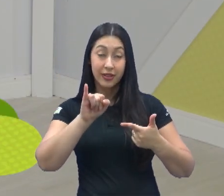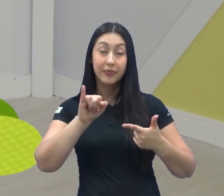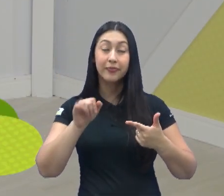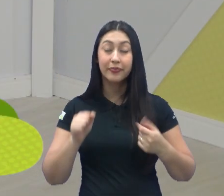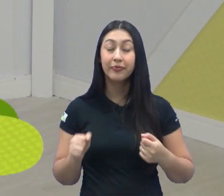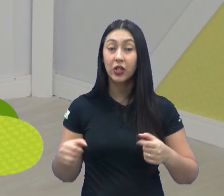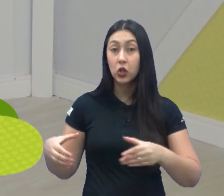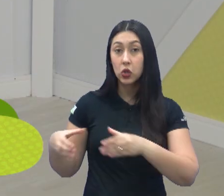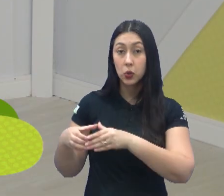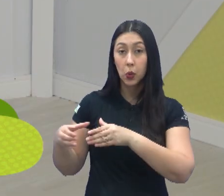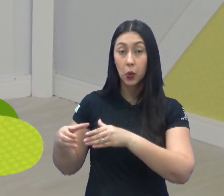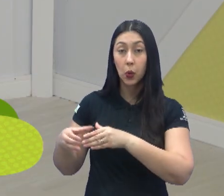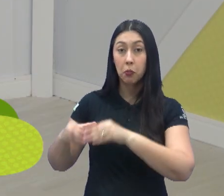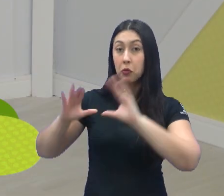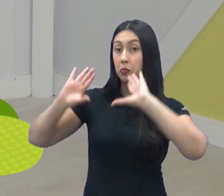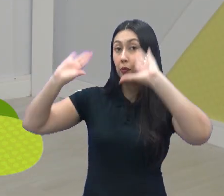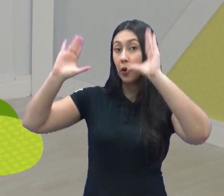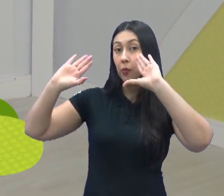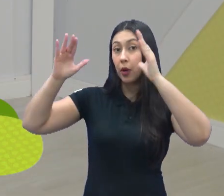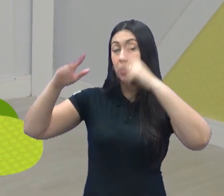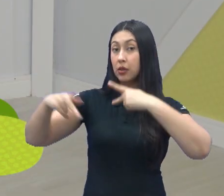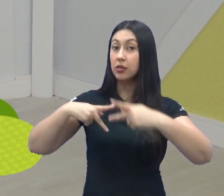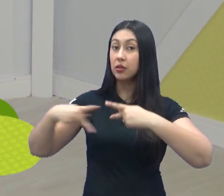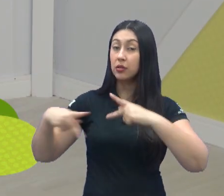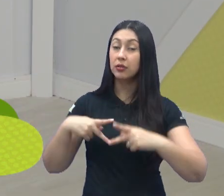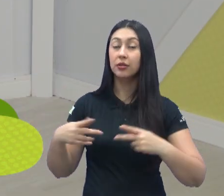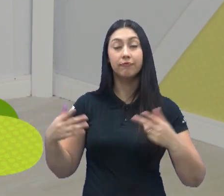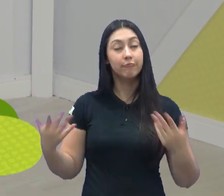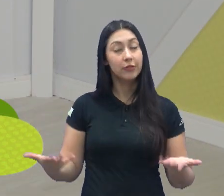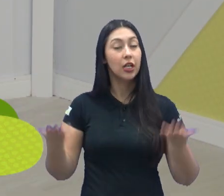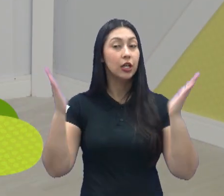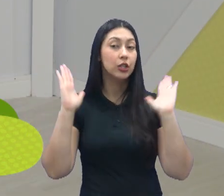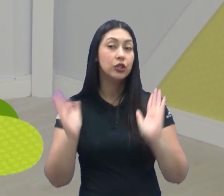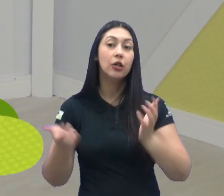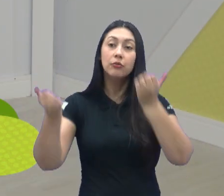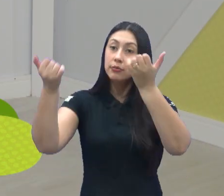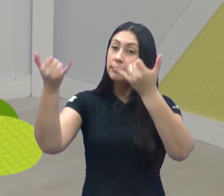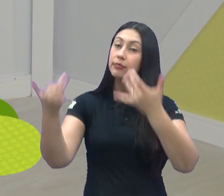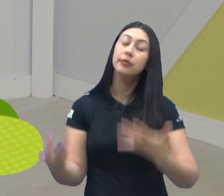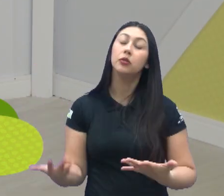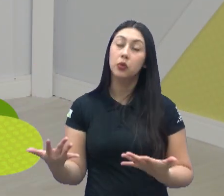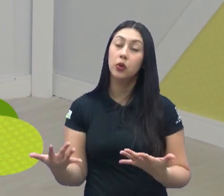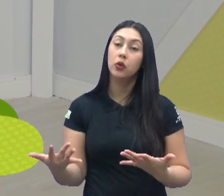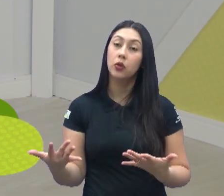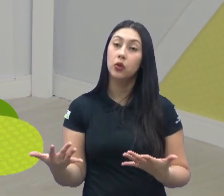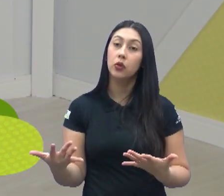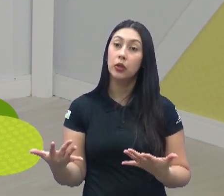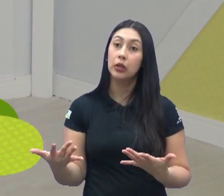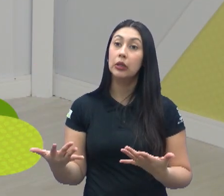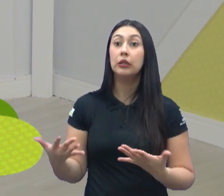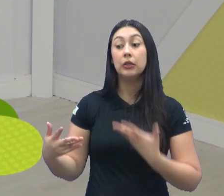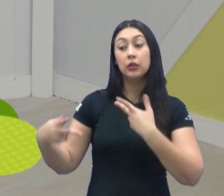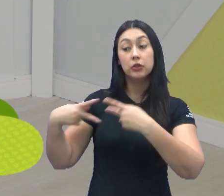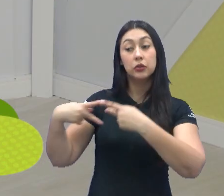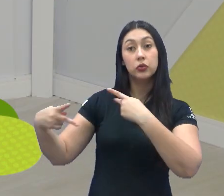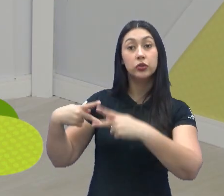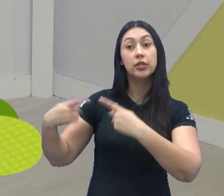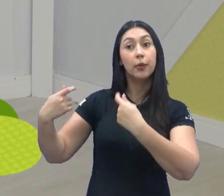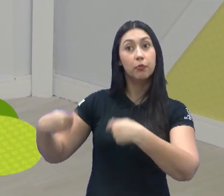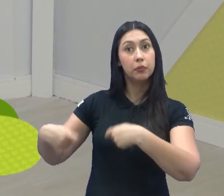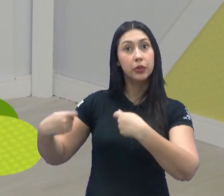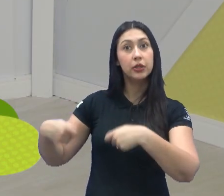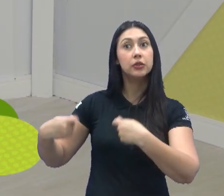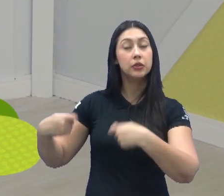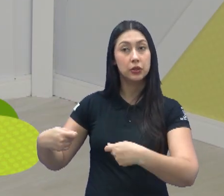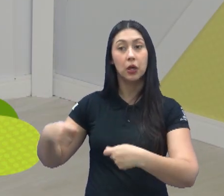São José, do Vôlei São José. Paulito, como a gente já falou na segunda-feira, é jogo para o São José fazer valer o mando de quadra